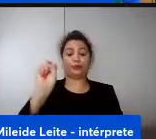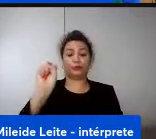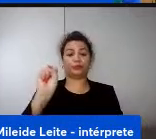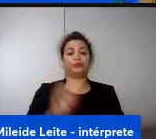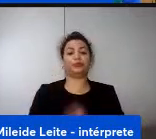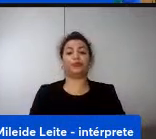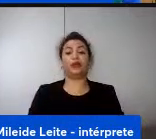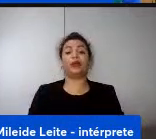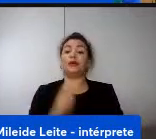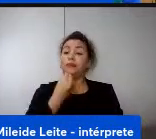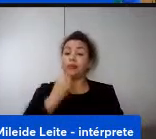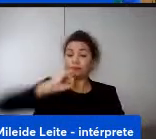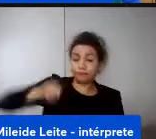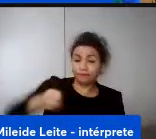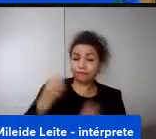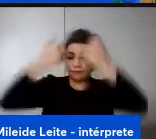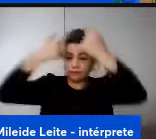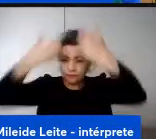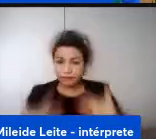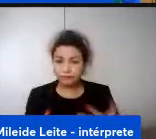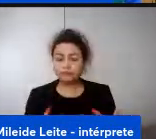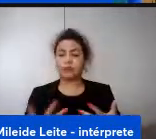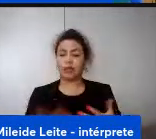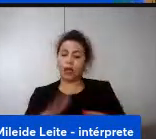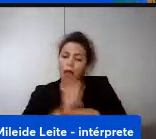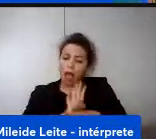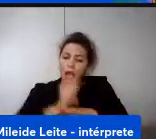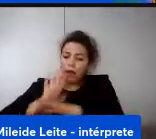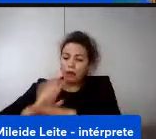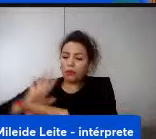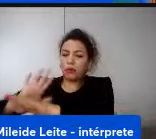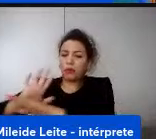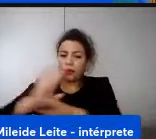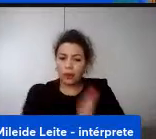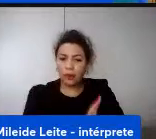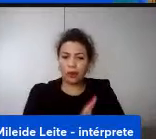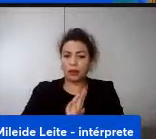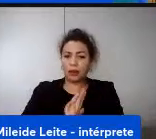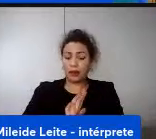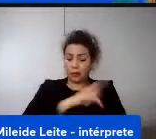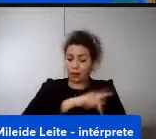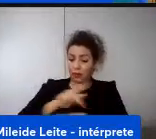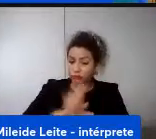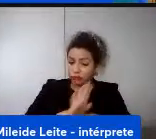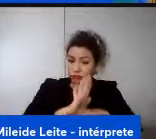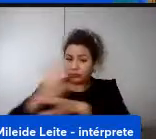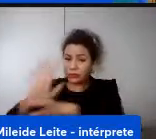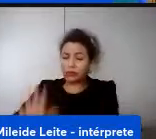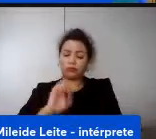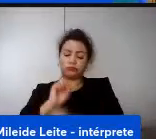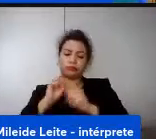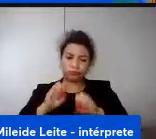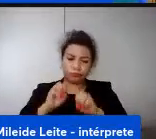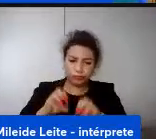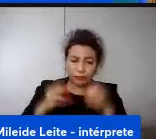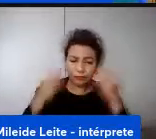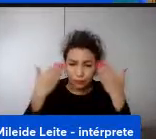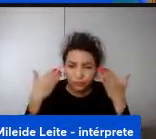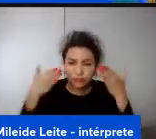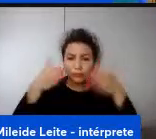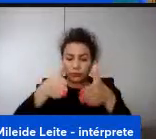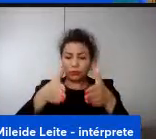para justificar, né, as contribuições, então, da pedagogia, da educação,